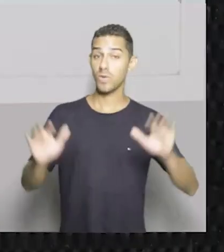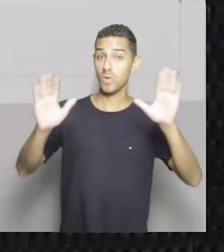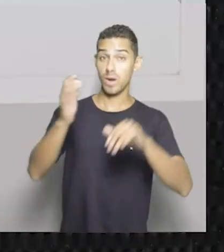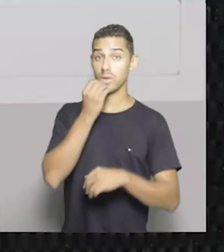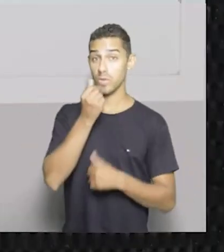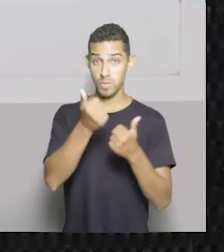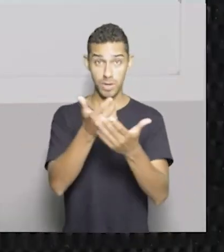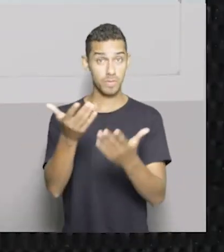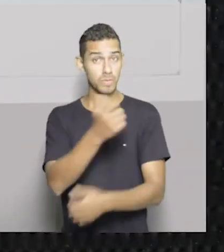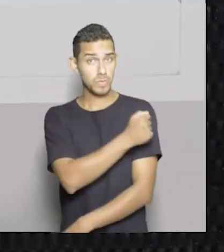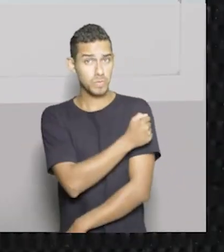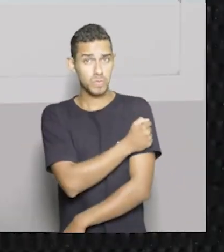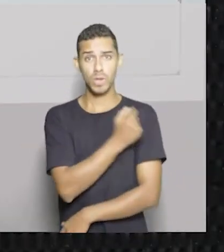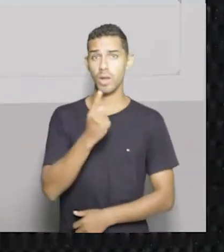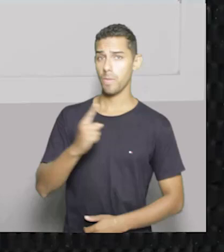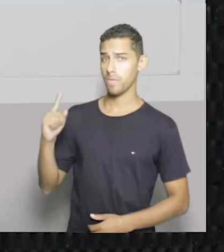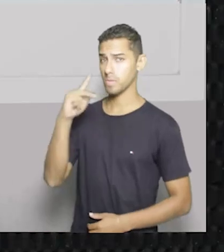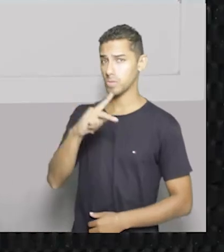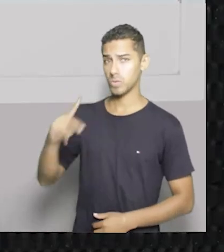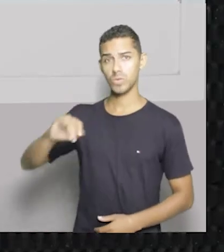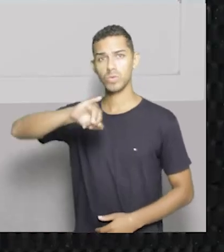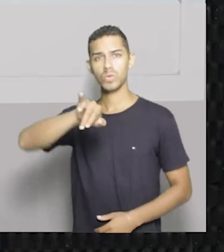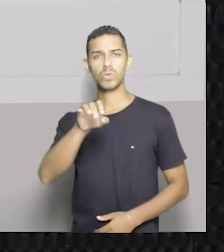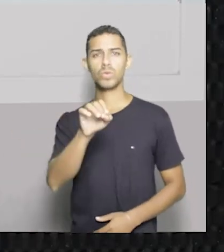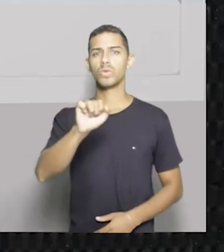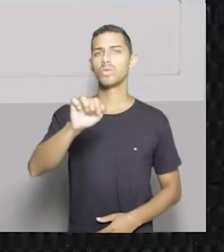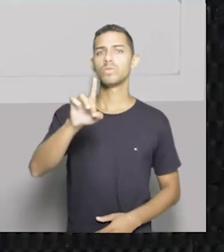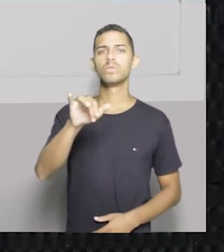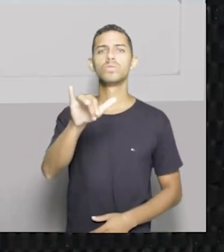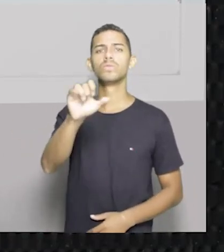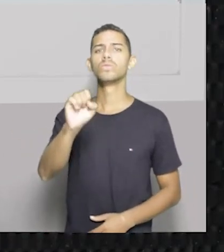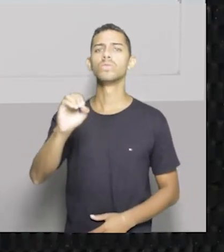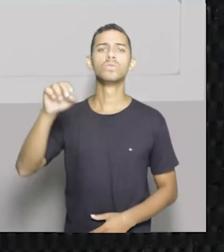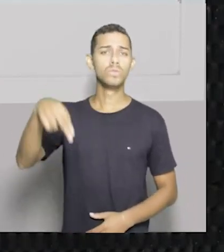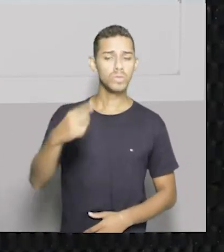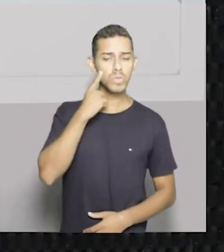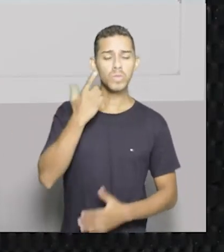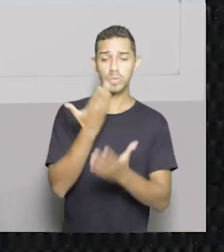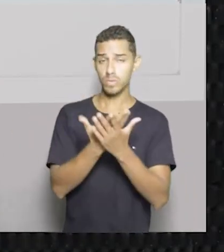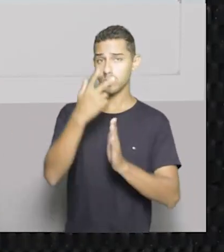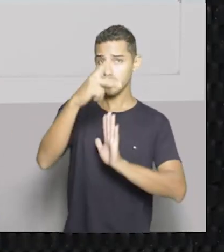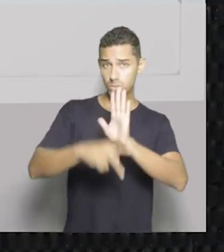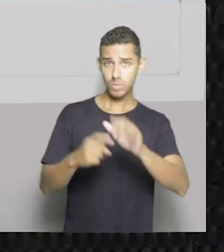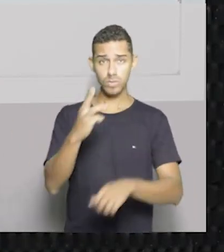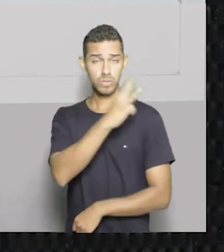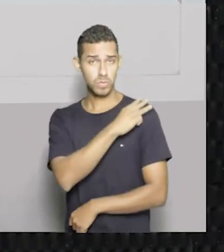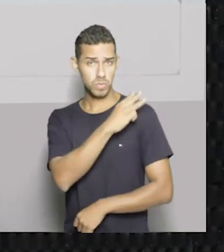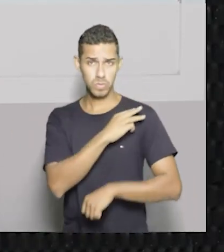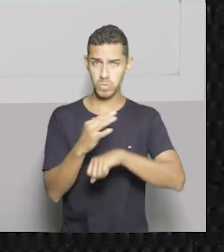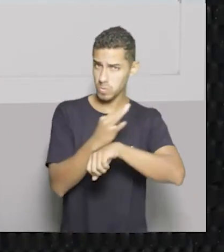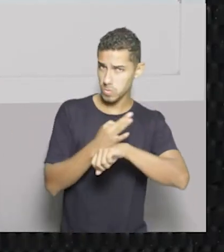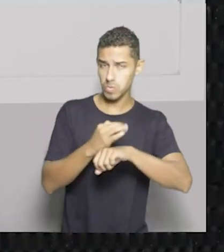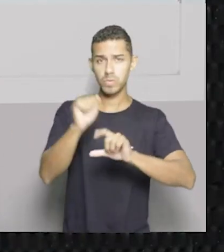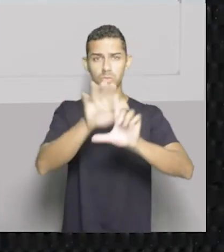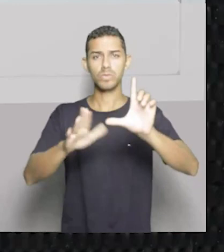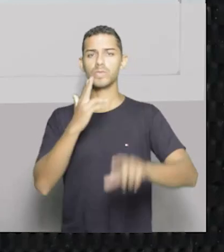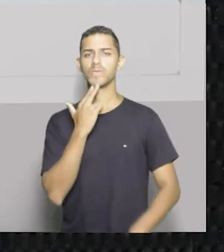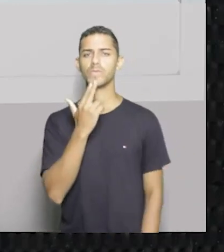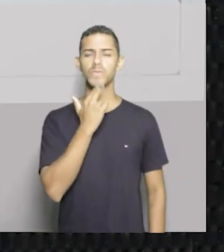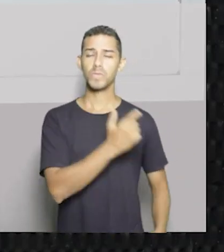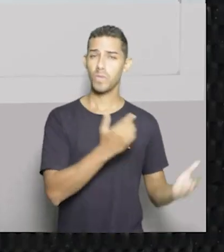Fala galera, aqui é o professor Joades para mais uma aula do projeto Terceirão Não Tira Férias, plataforma Gonçalves Dias,